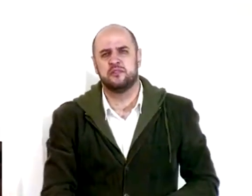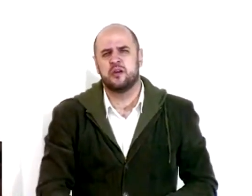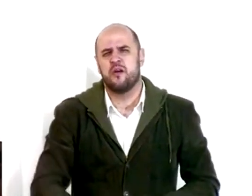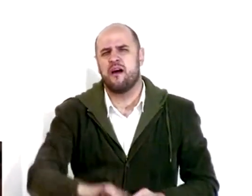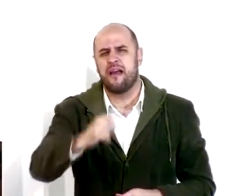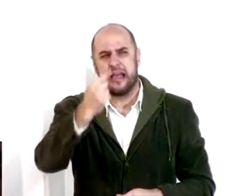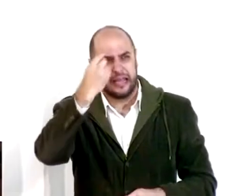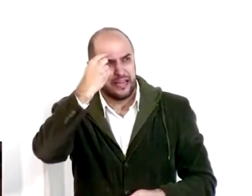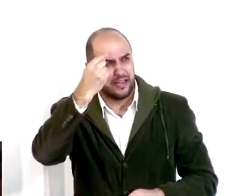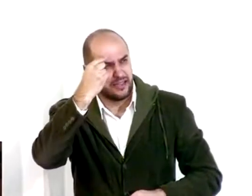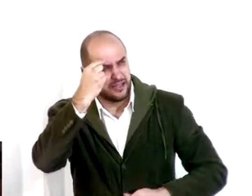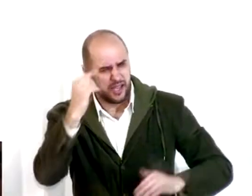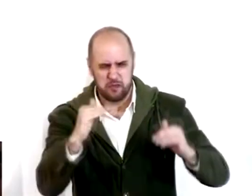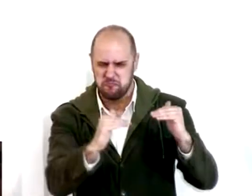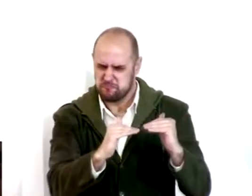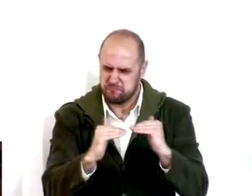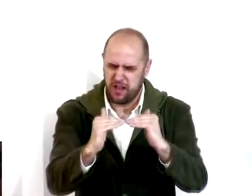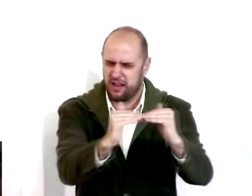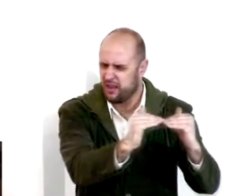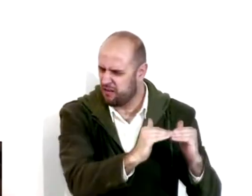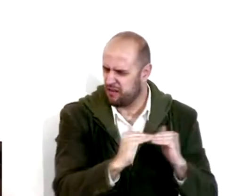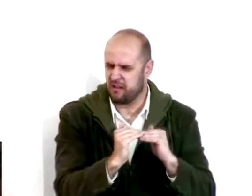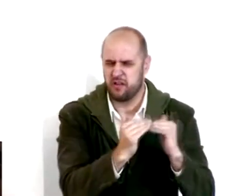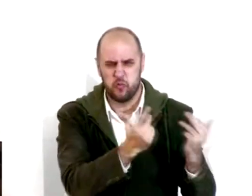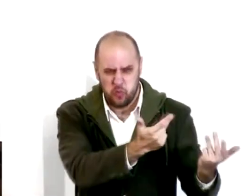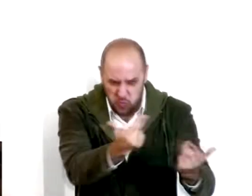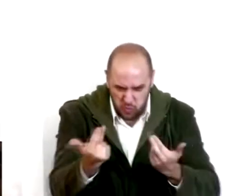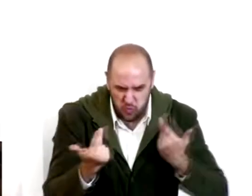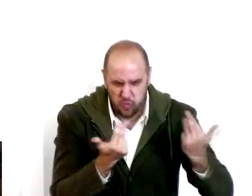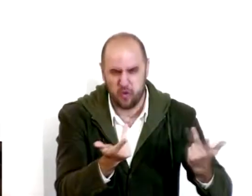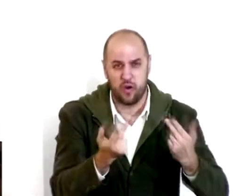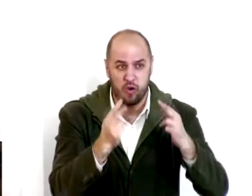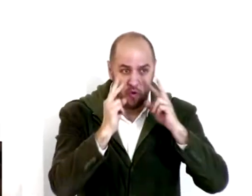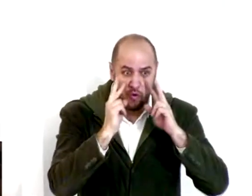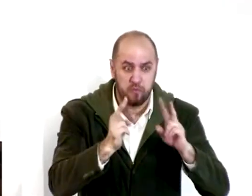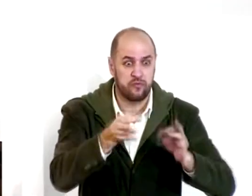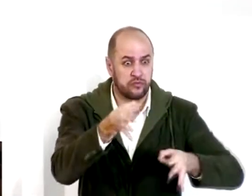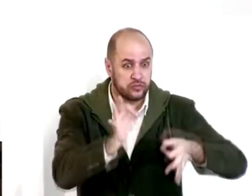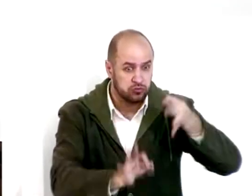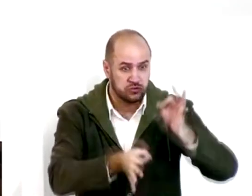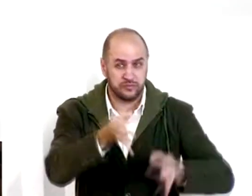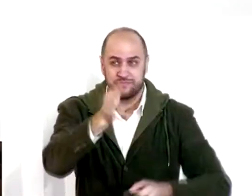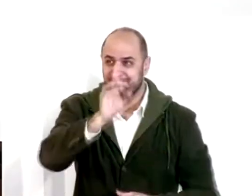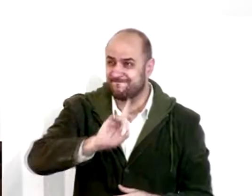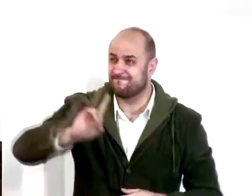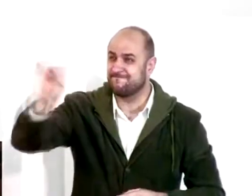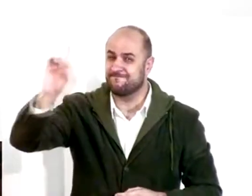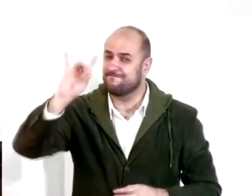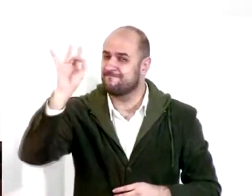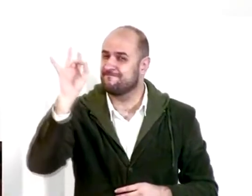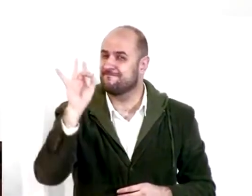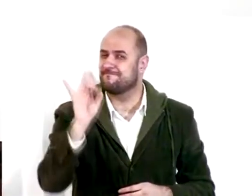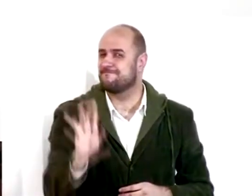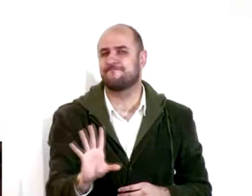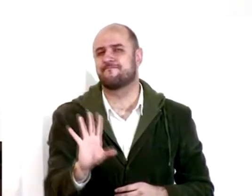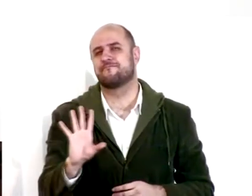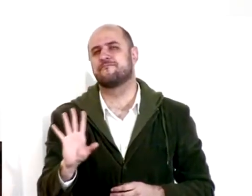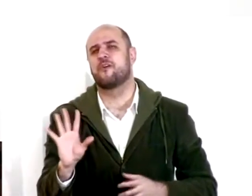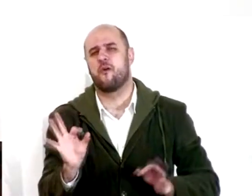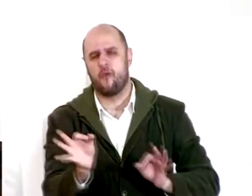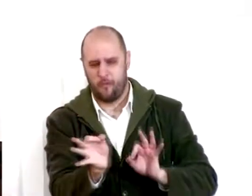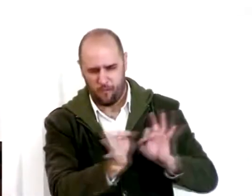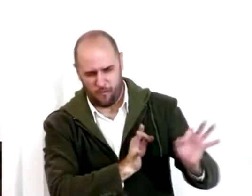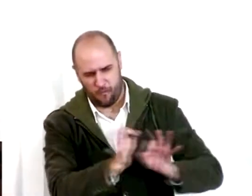equidade, da retidão, vendo ao mesmo tempo que só o julgamento de Deus iria, neste caso, corrigir